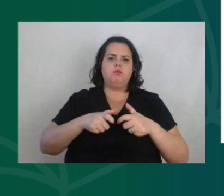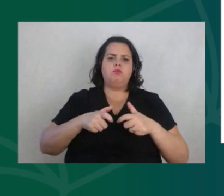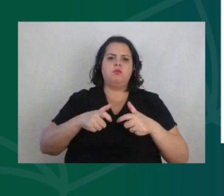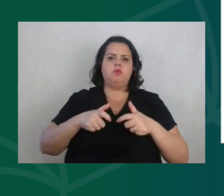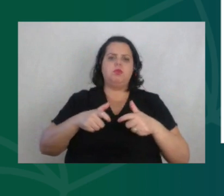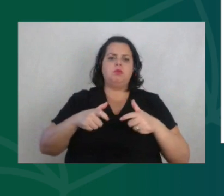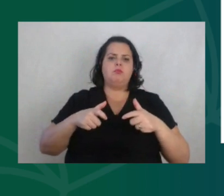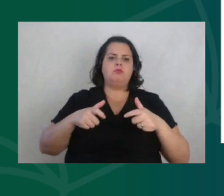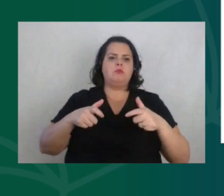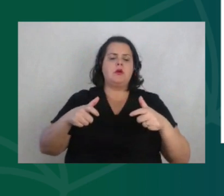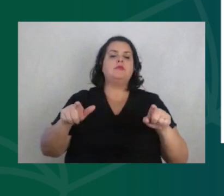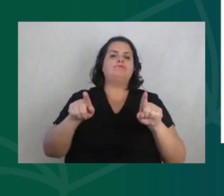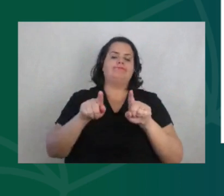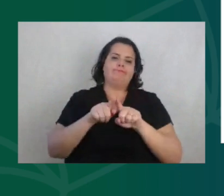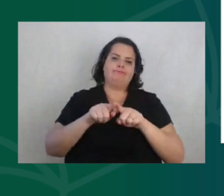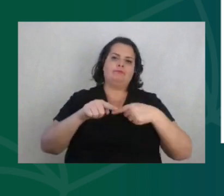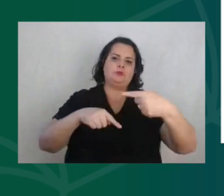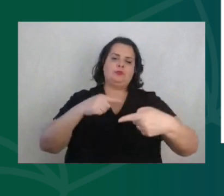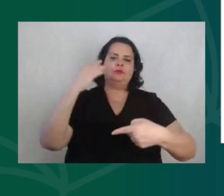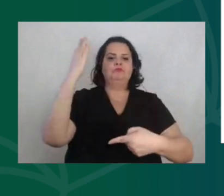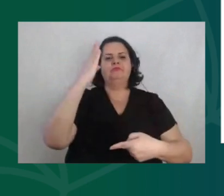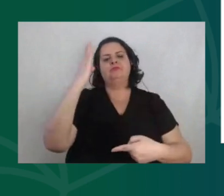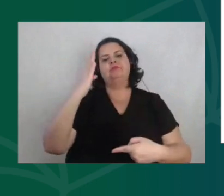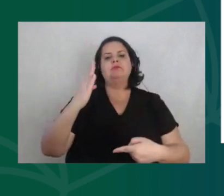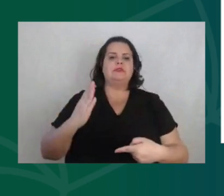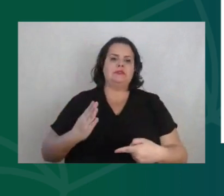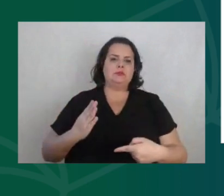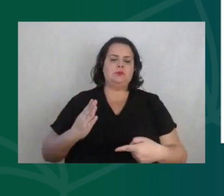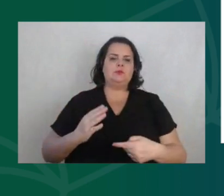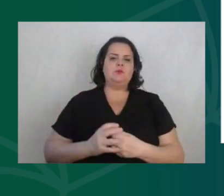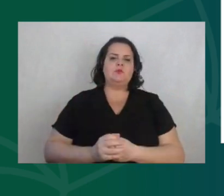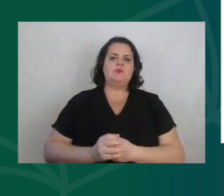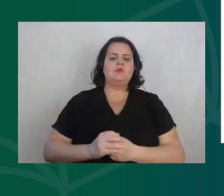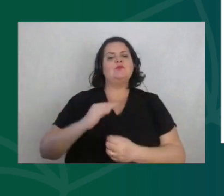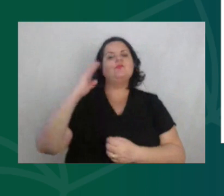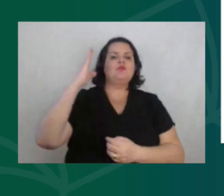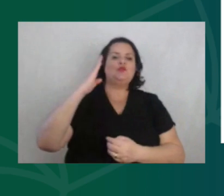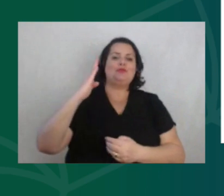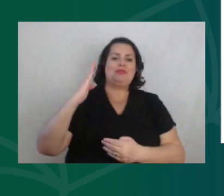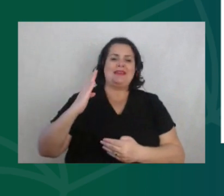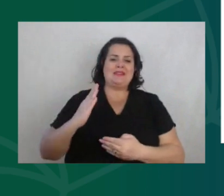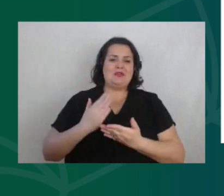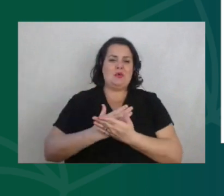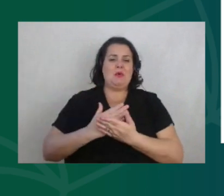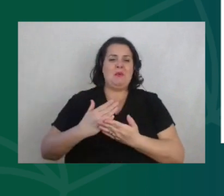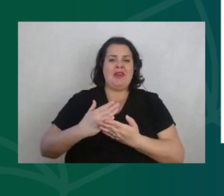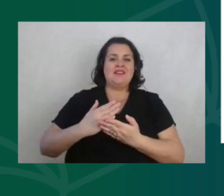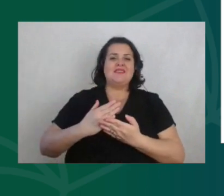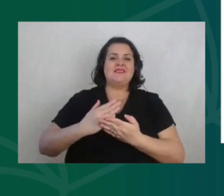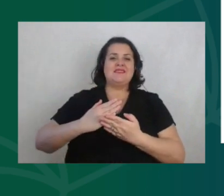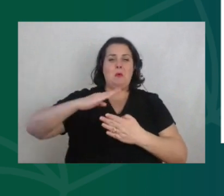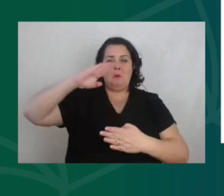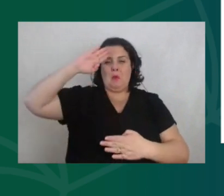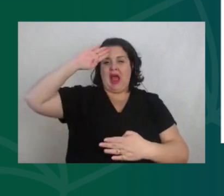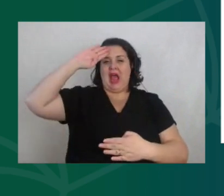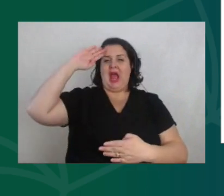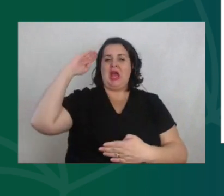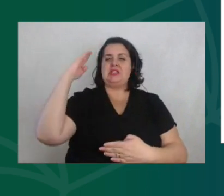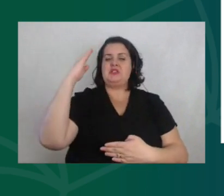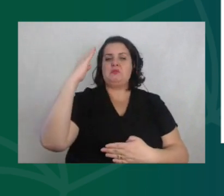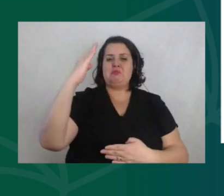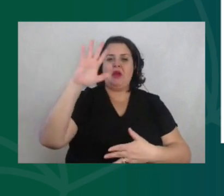Brasil. O Brasil começa a ser muito acometido como um dos principais países das Américas e virou